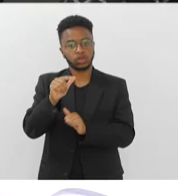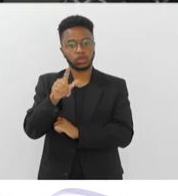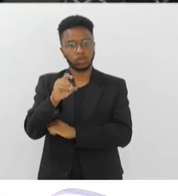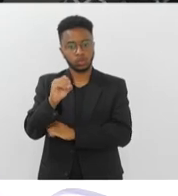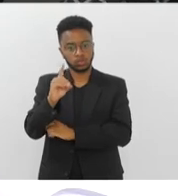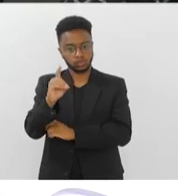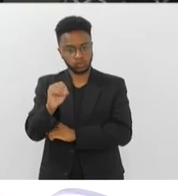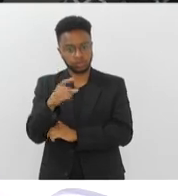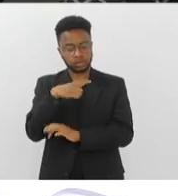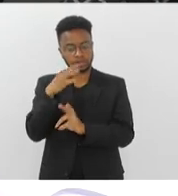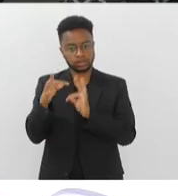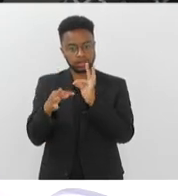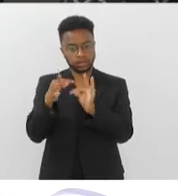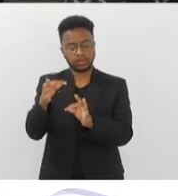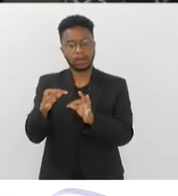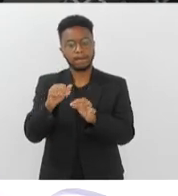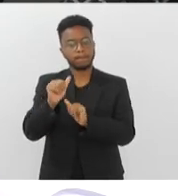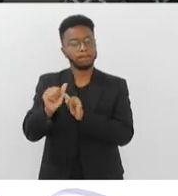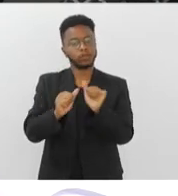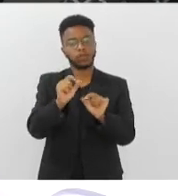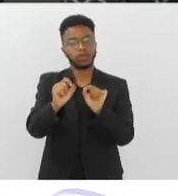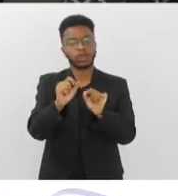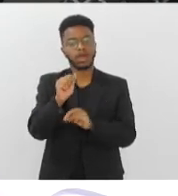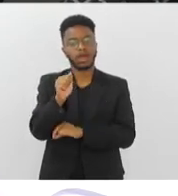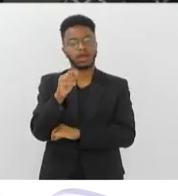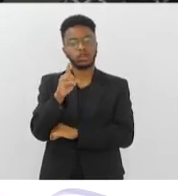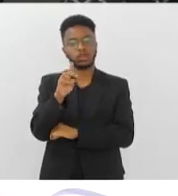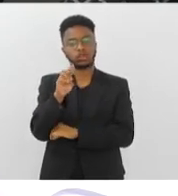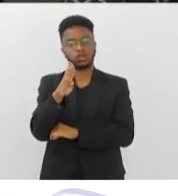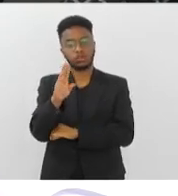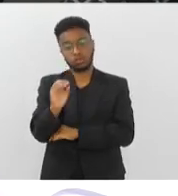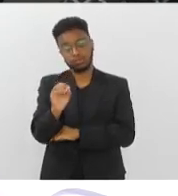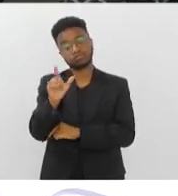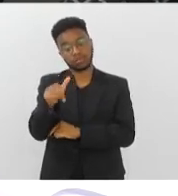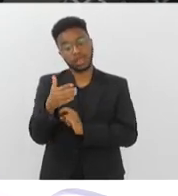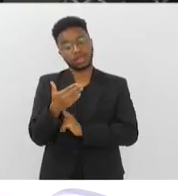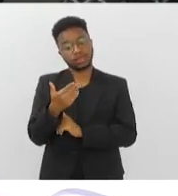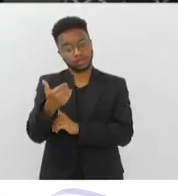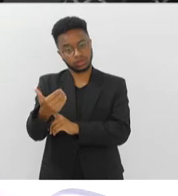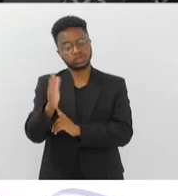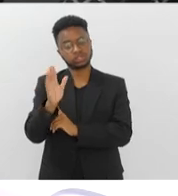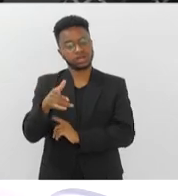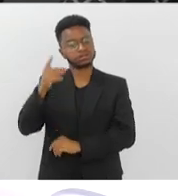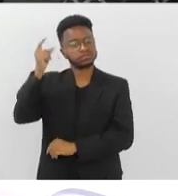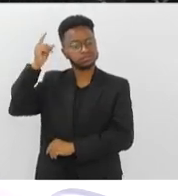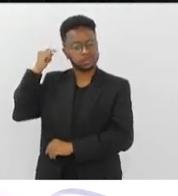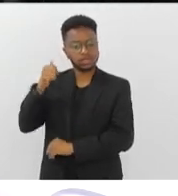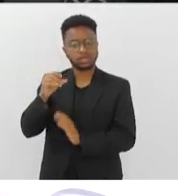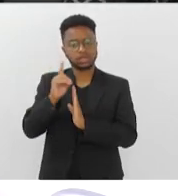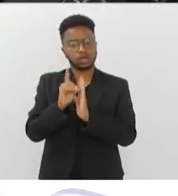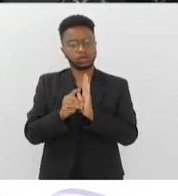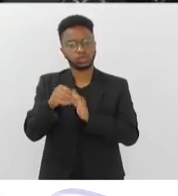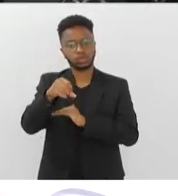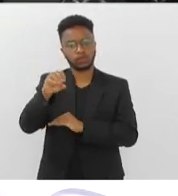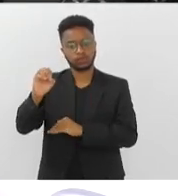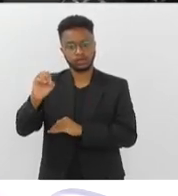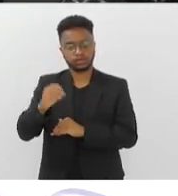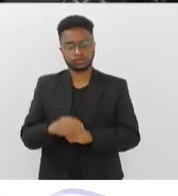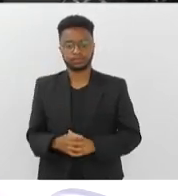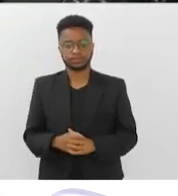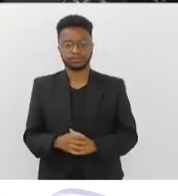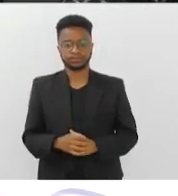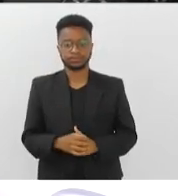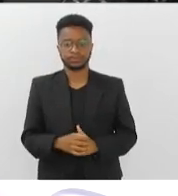tratado em adubo orgânico. Essa é uma tecnologia já desde a época, década de 90.